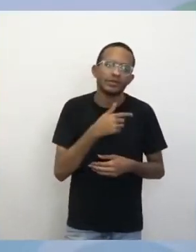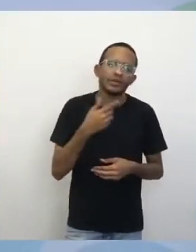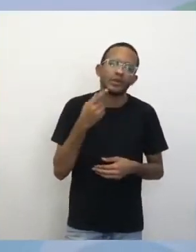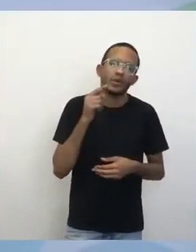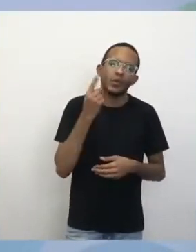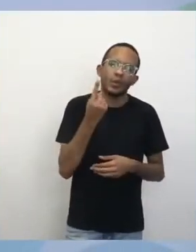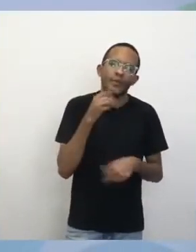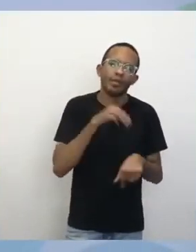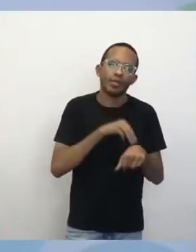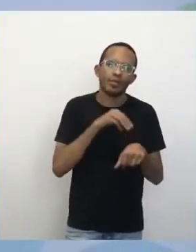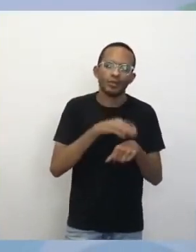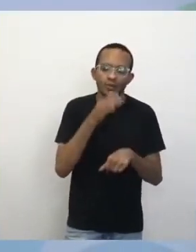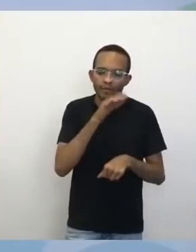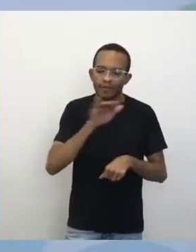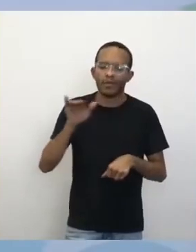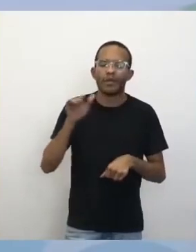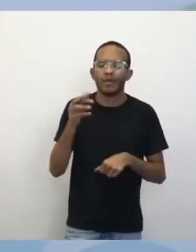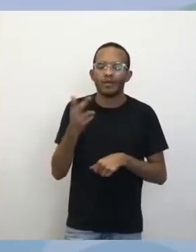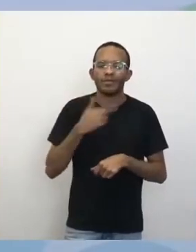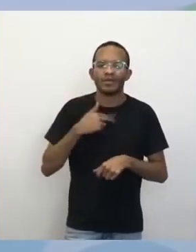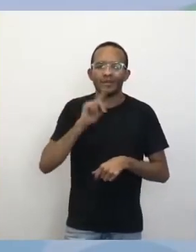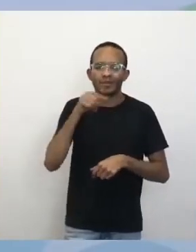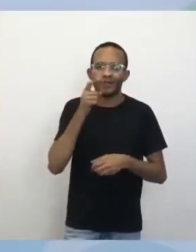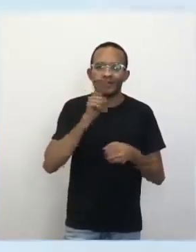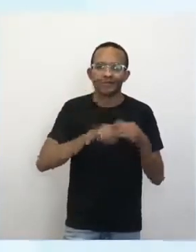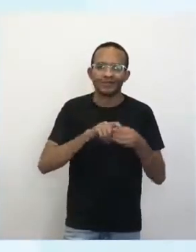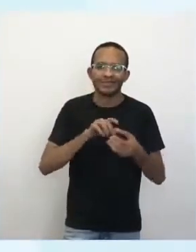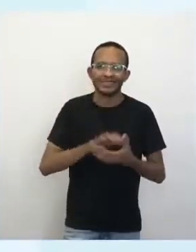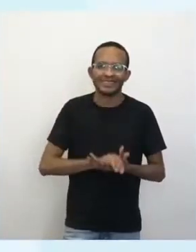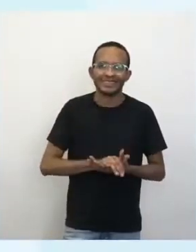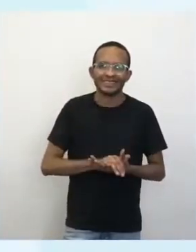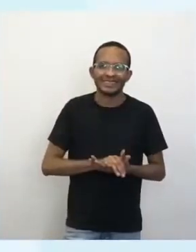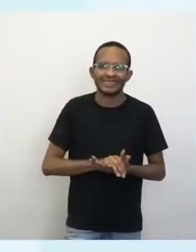eles vão ter 1 minuto e meio para mandar a resposta. Já voltamos.